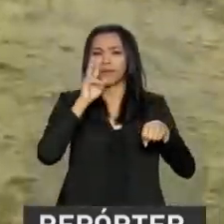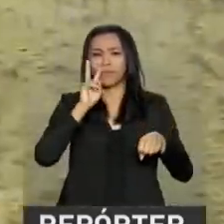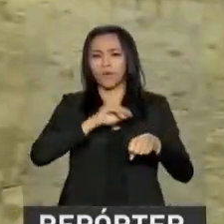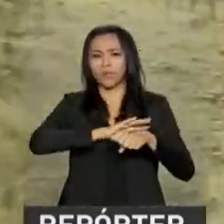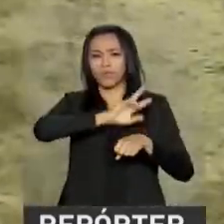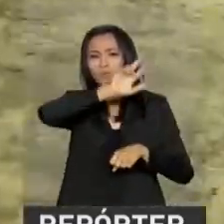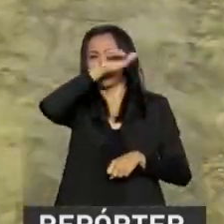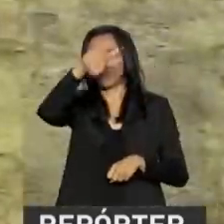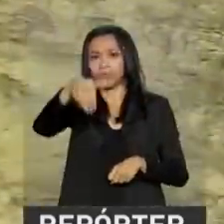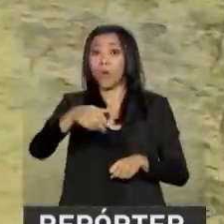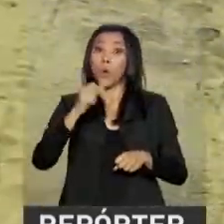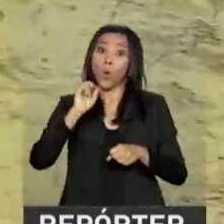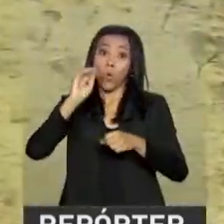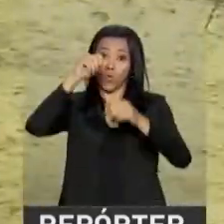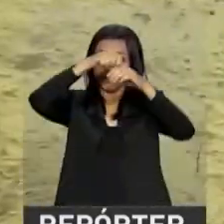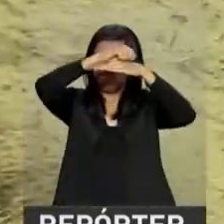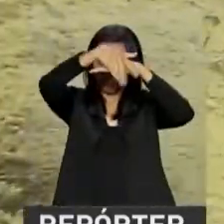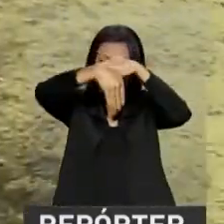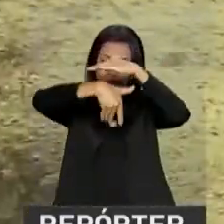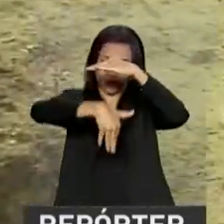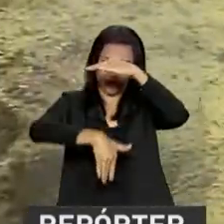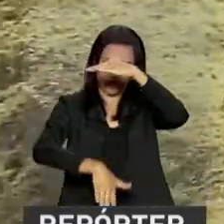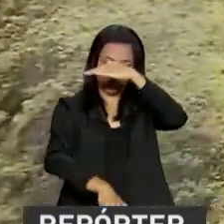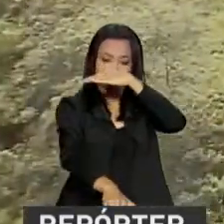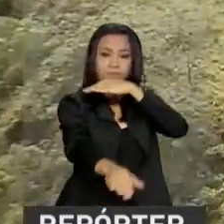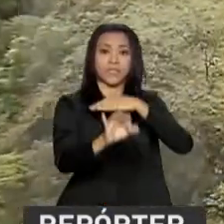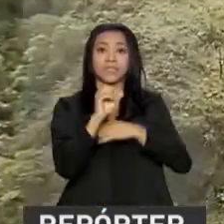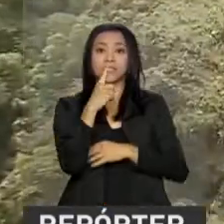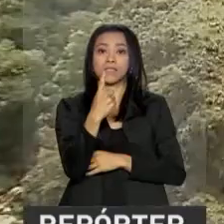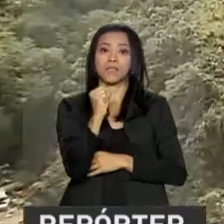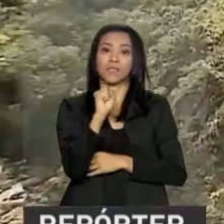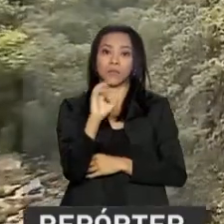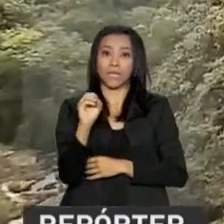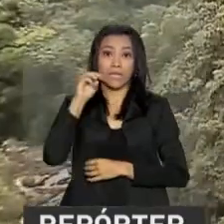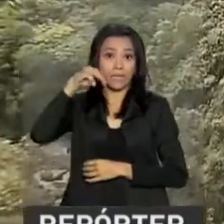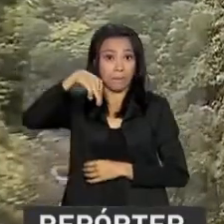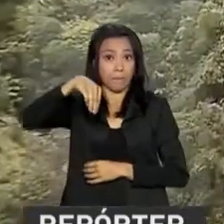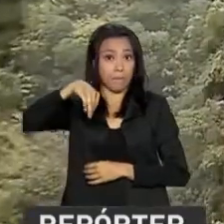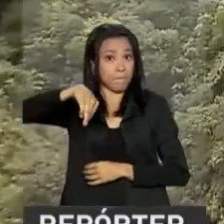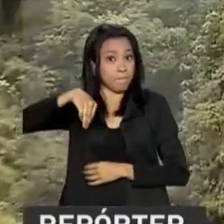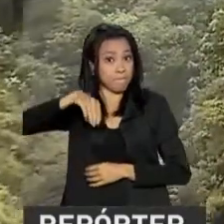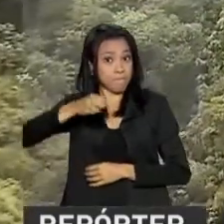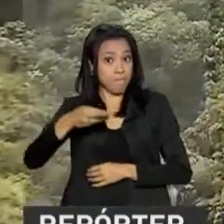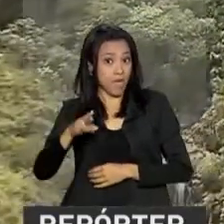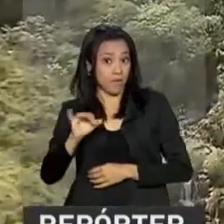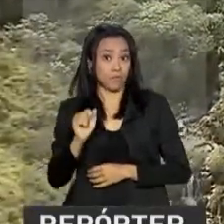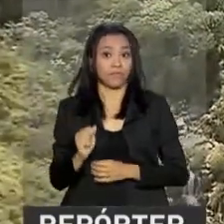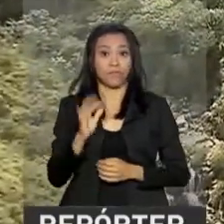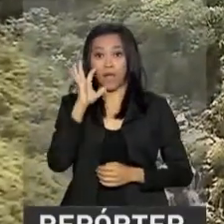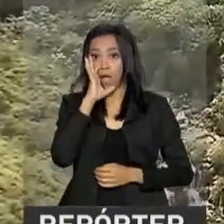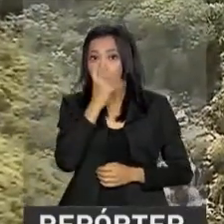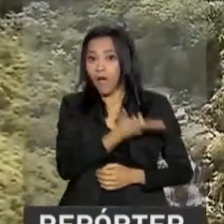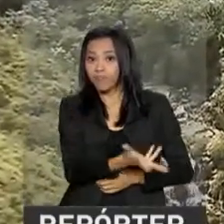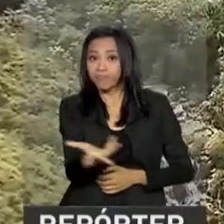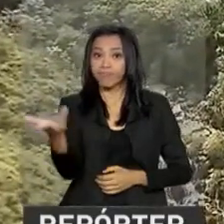uma delas com mais de 180 metros de altura uma paisagem é de tirar o fôlego